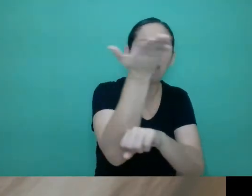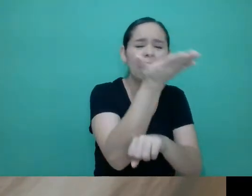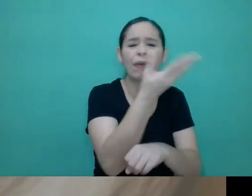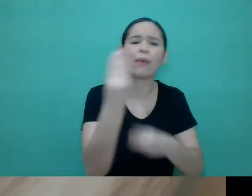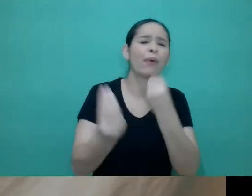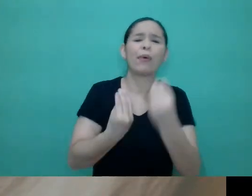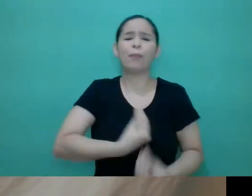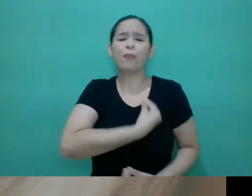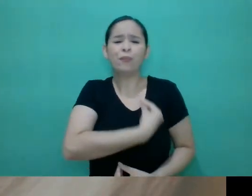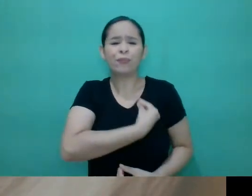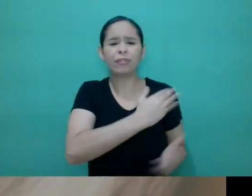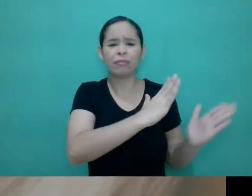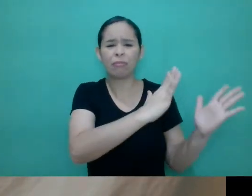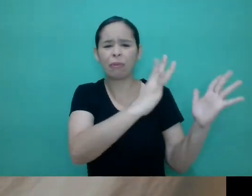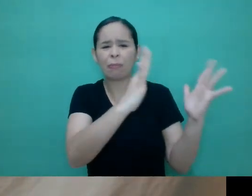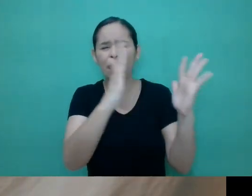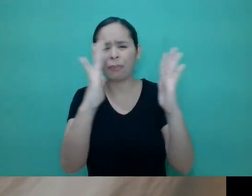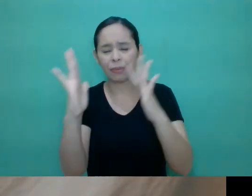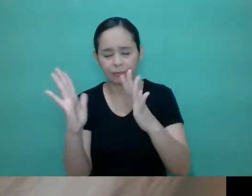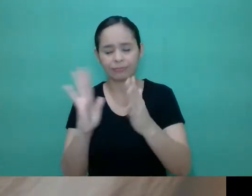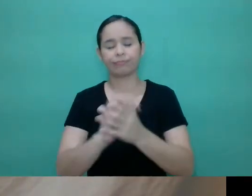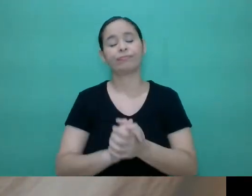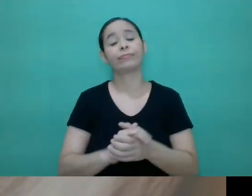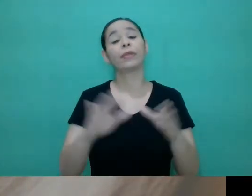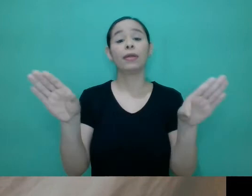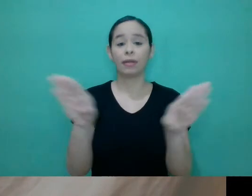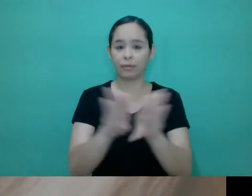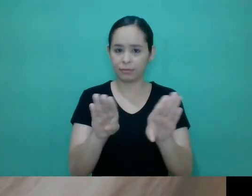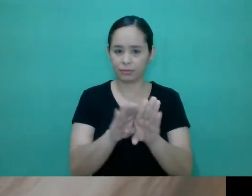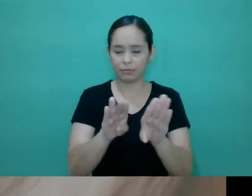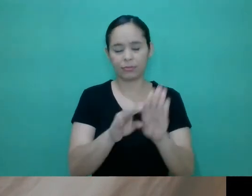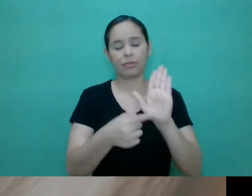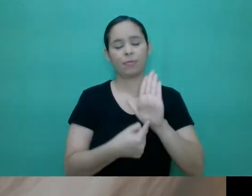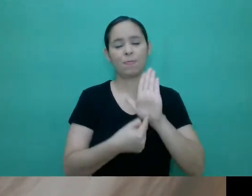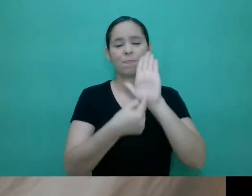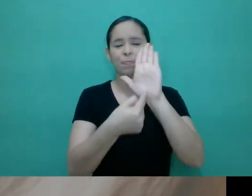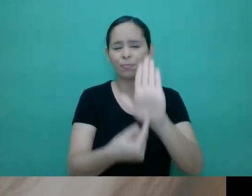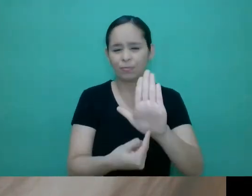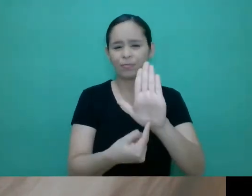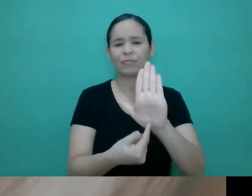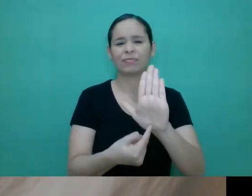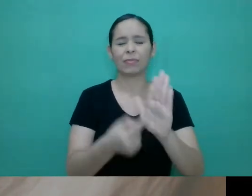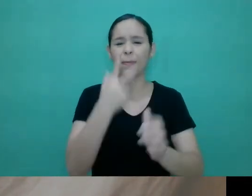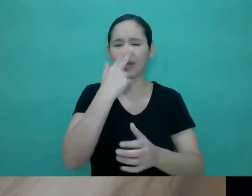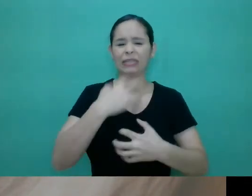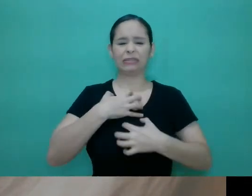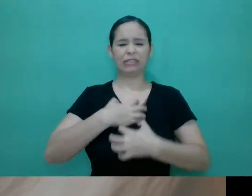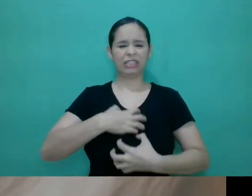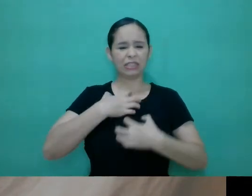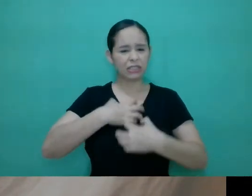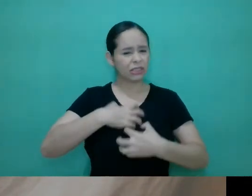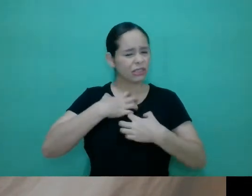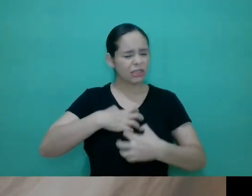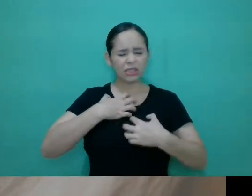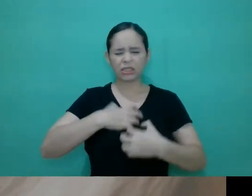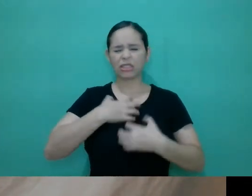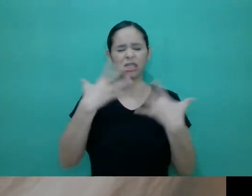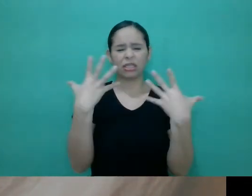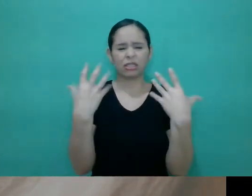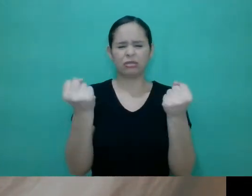Guiana Francesa. Ele toma esse caráter revoltante, né, durante esse